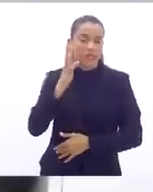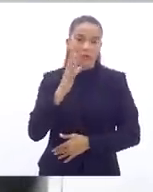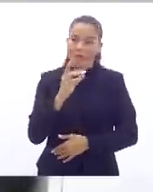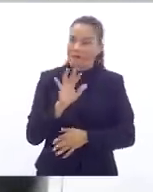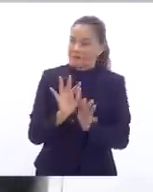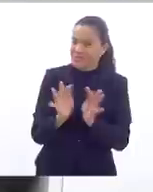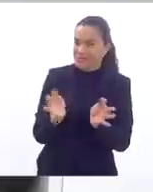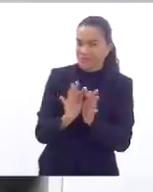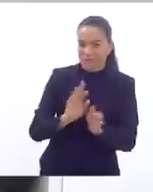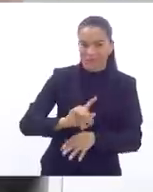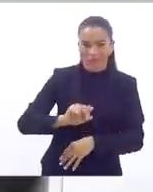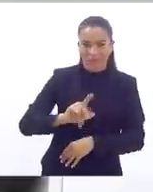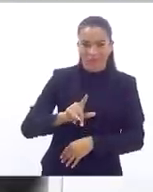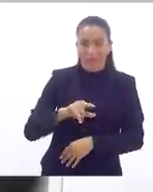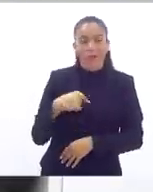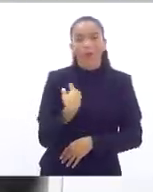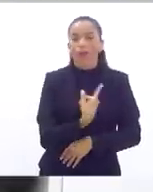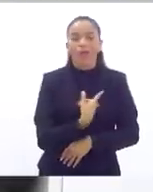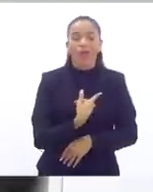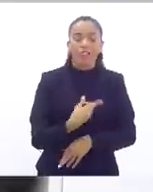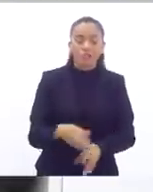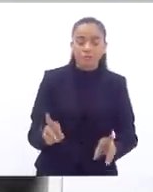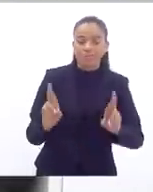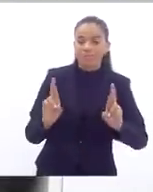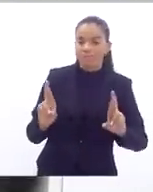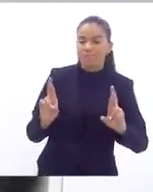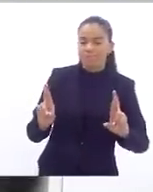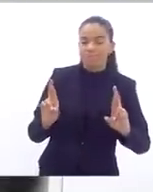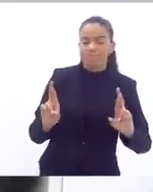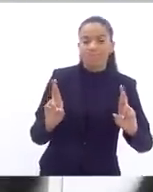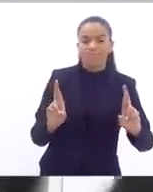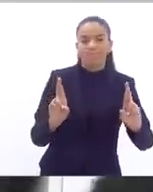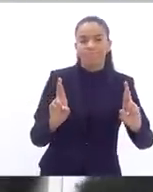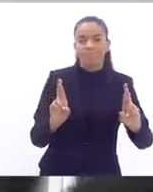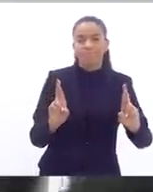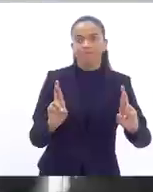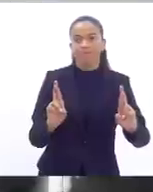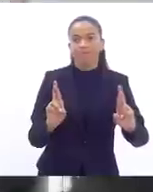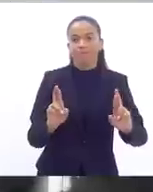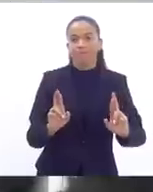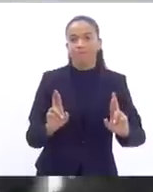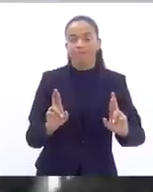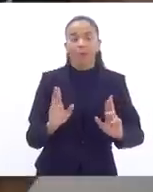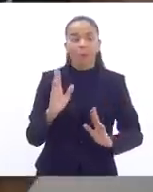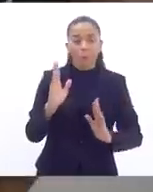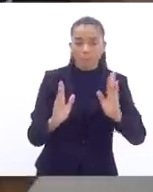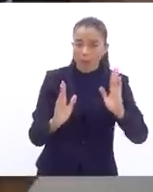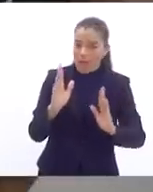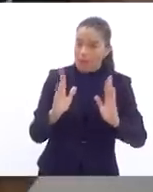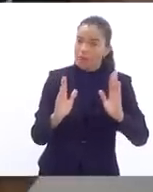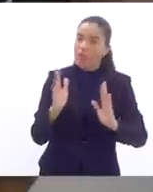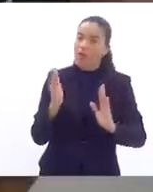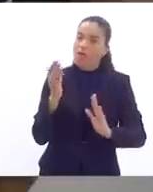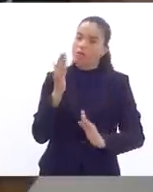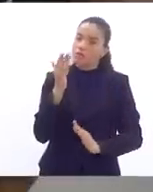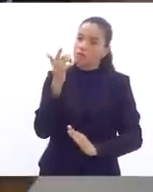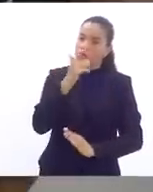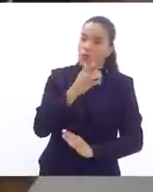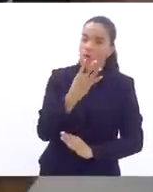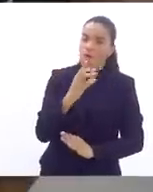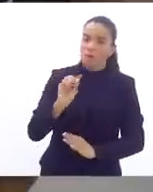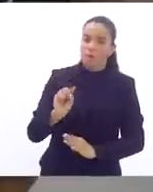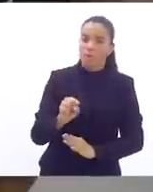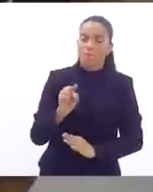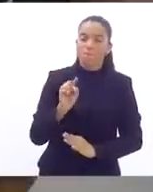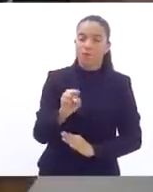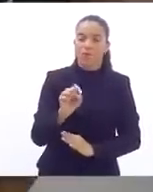o que a gente espera Doutora Marta Rocha o prazo a gente acredita que a gente termina esses 4.800